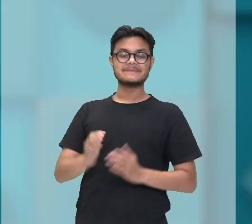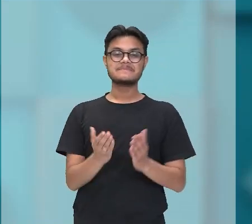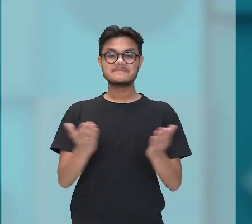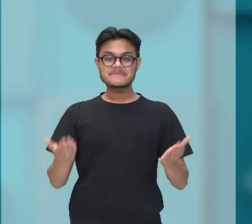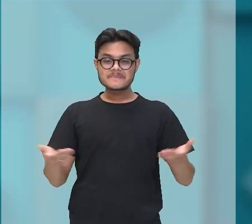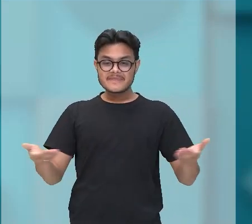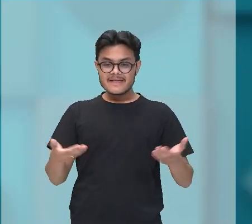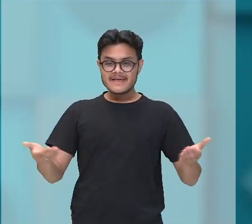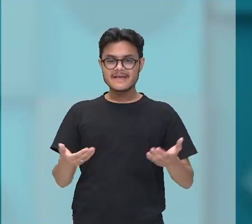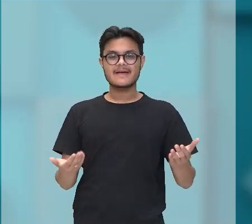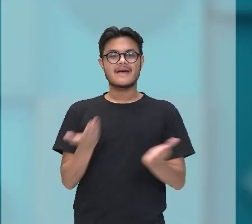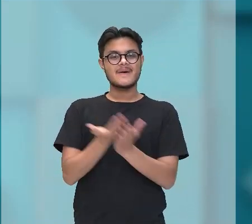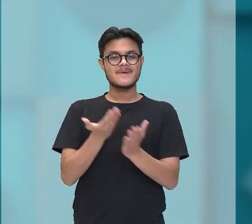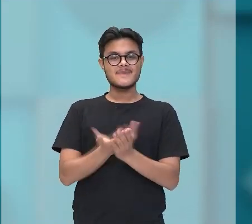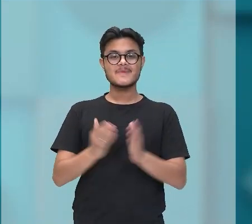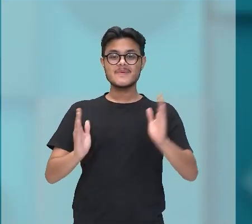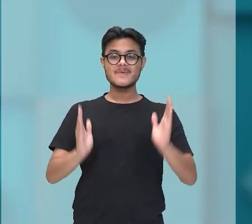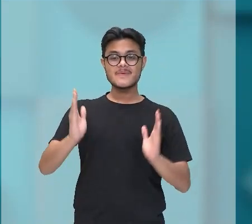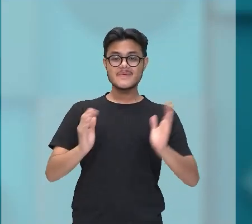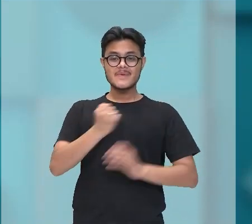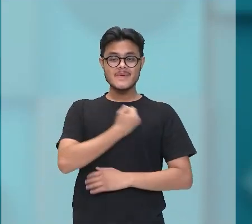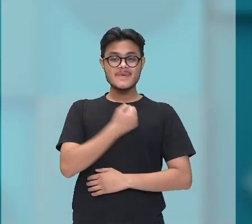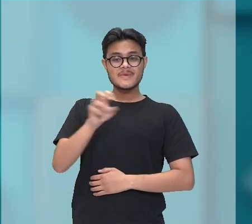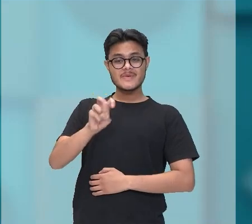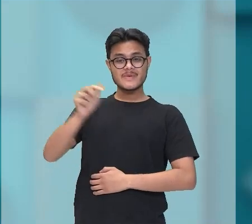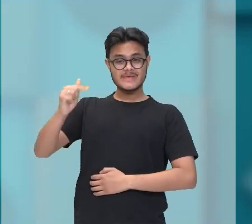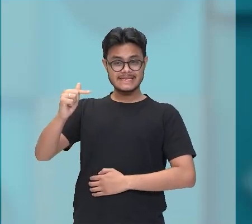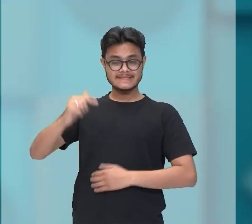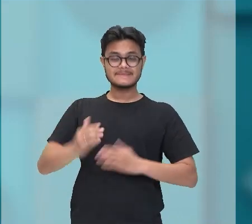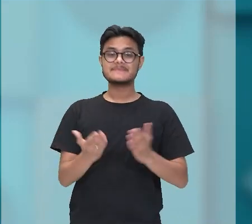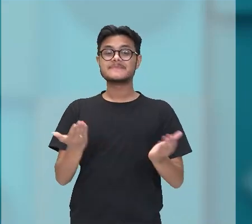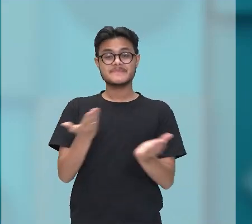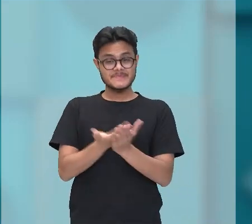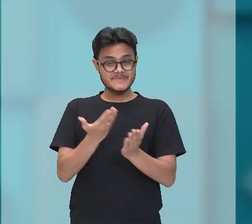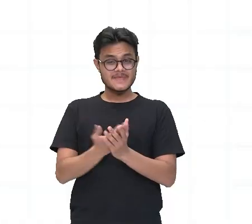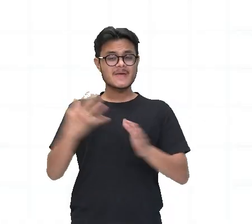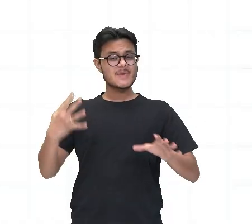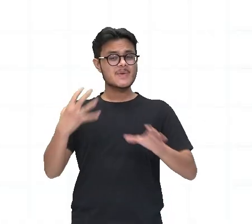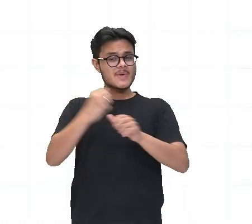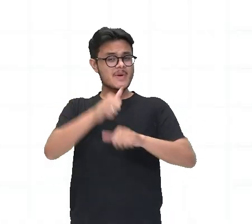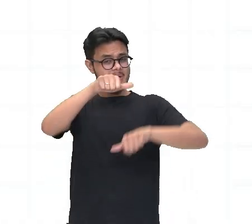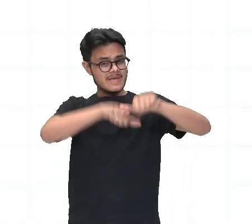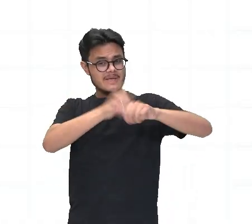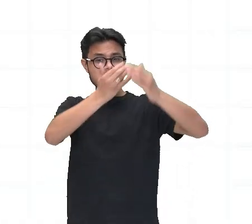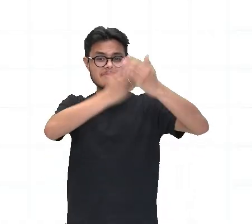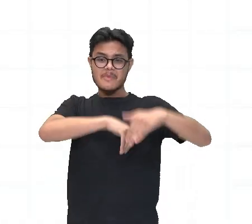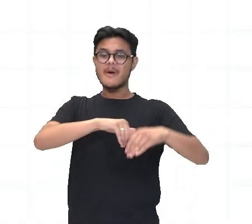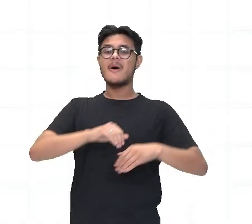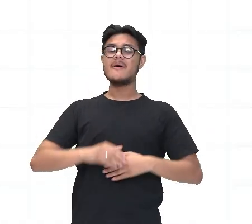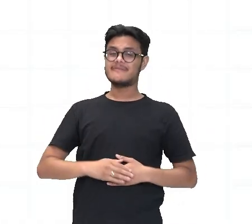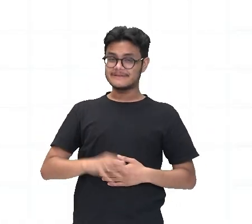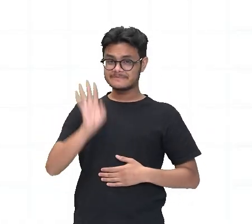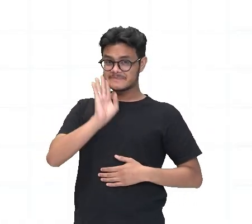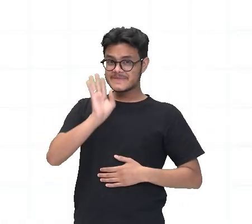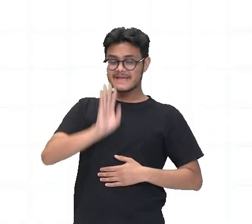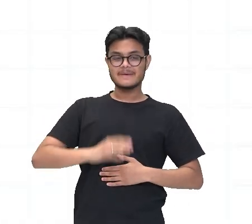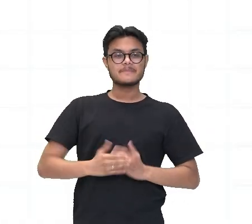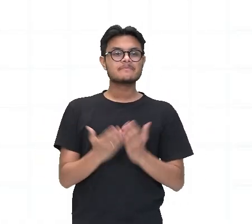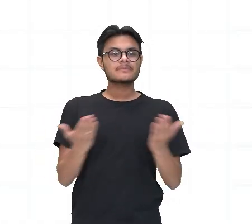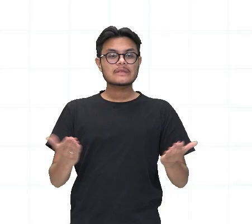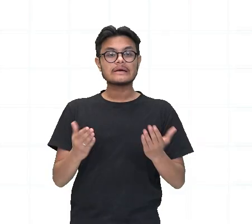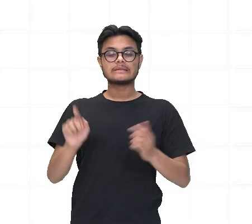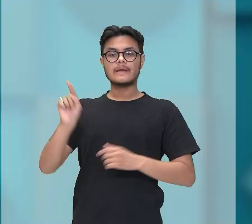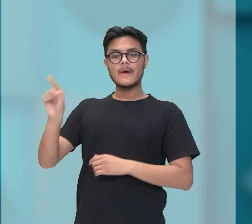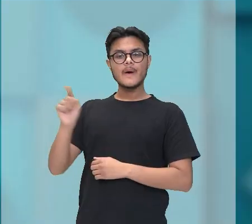e esta é a nossa aula de número 57, aula de revisão e avaliação. Então, olhem